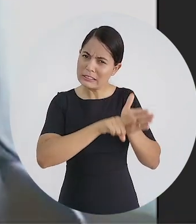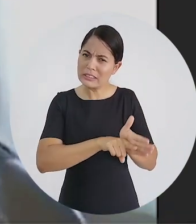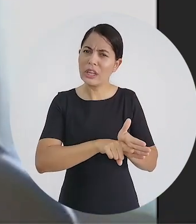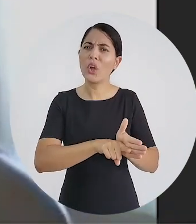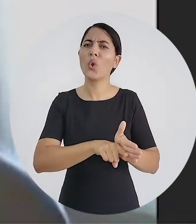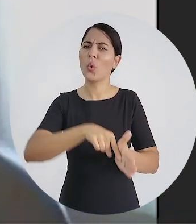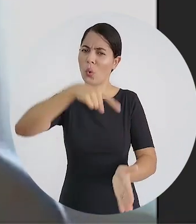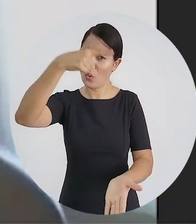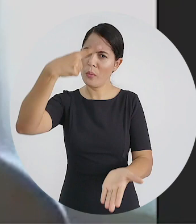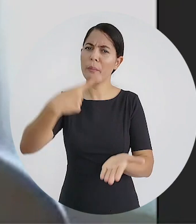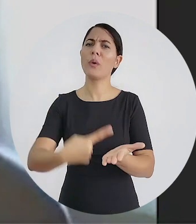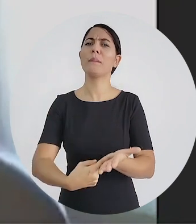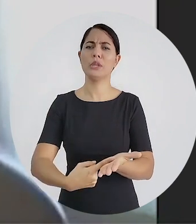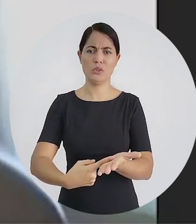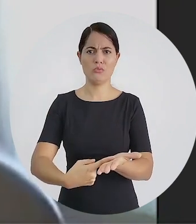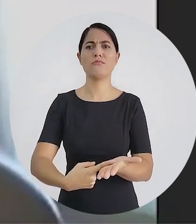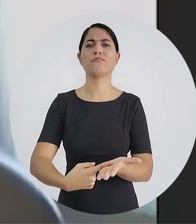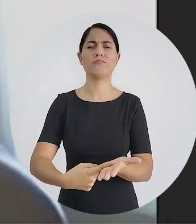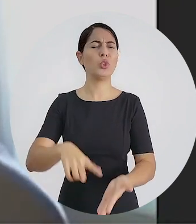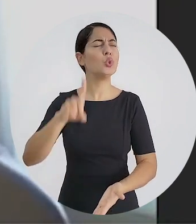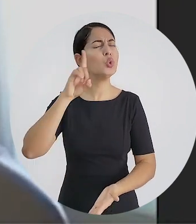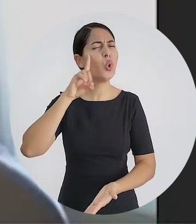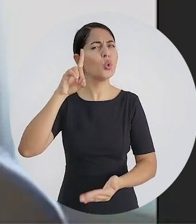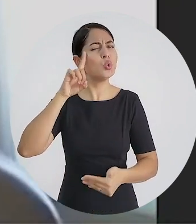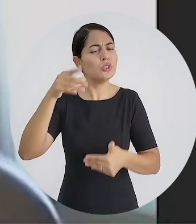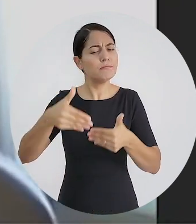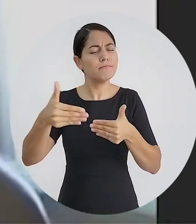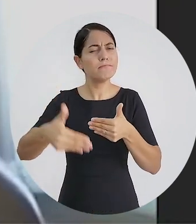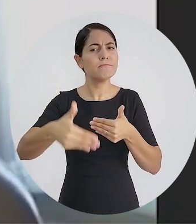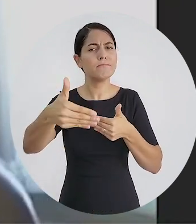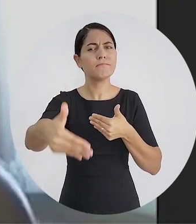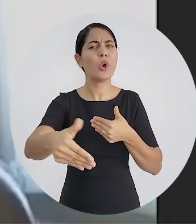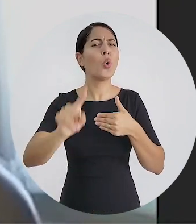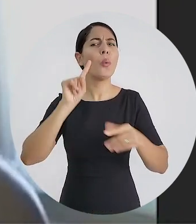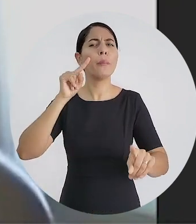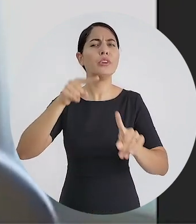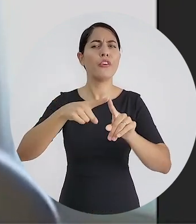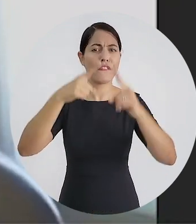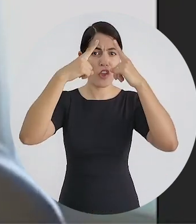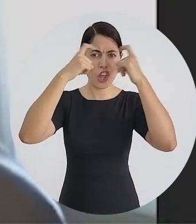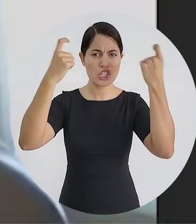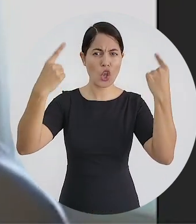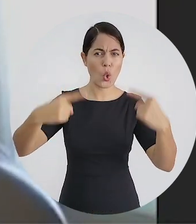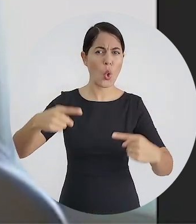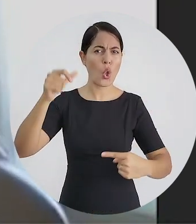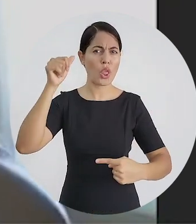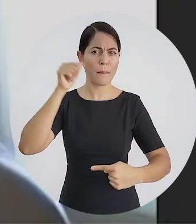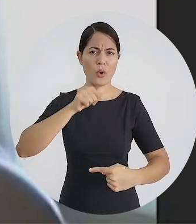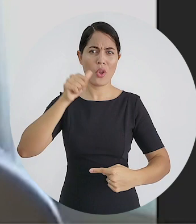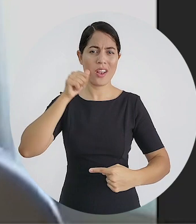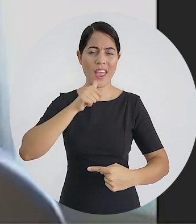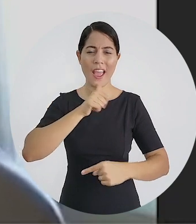cada um de nós aqui tem um compromisso cotidiano no enfrentamento à violência contra a mulher. Então, que a gente possa estar